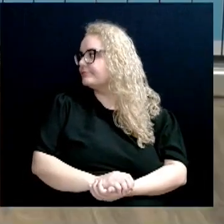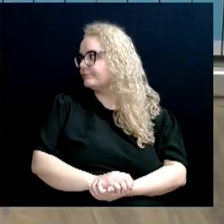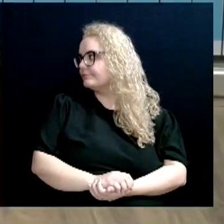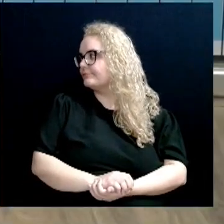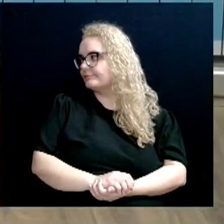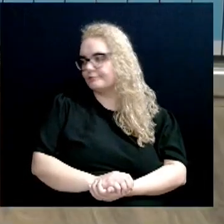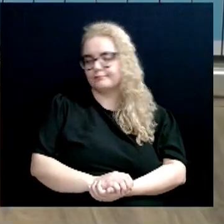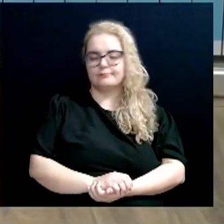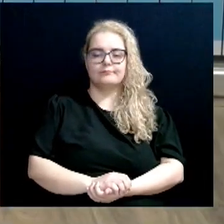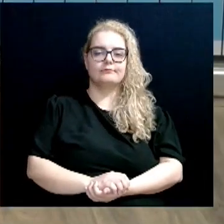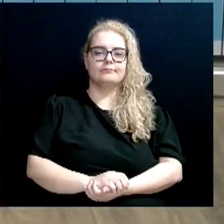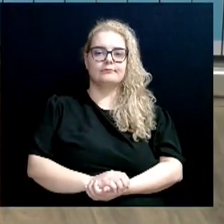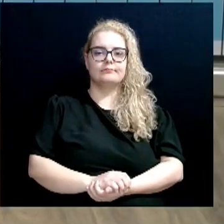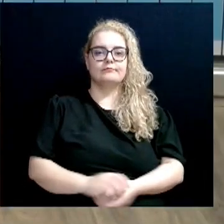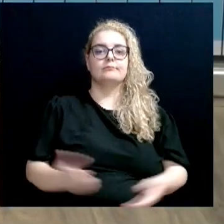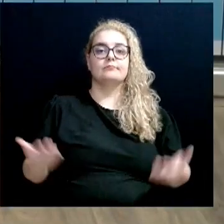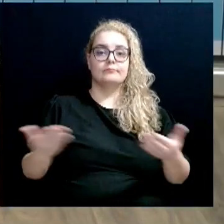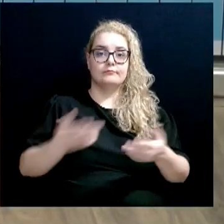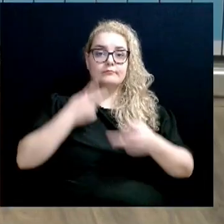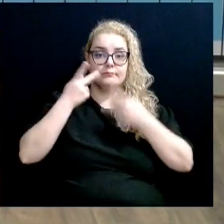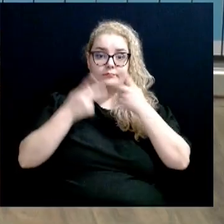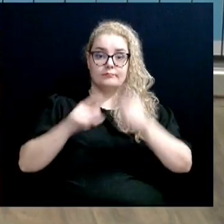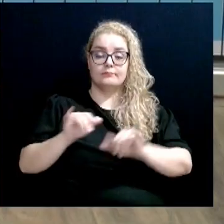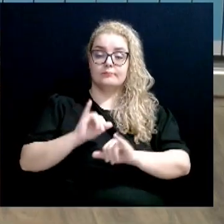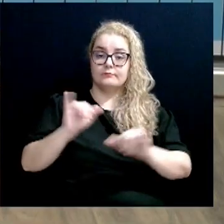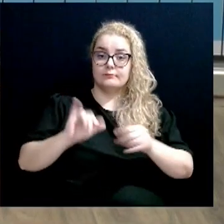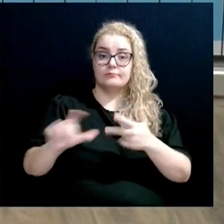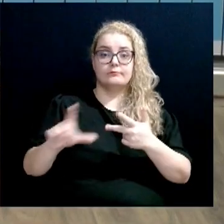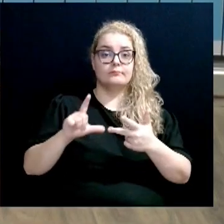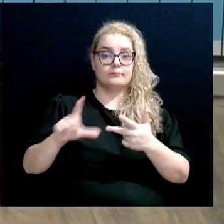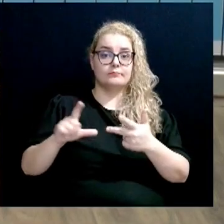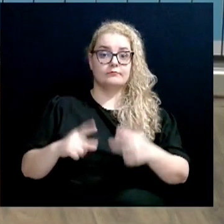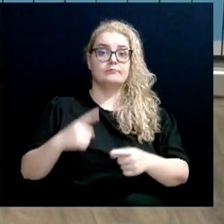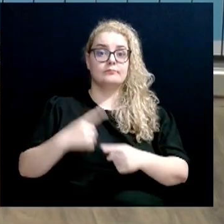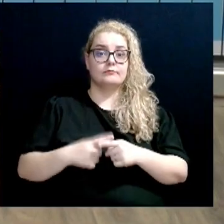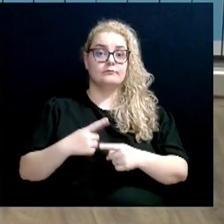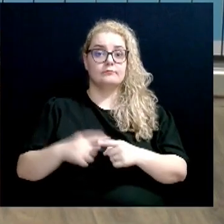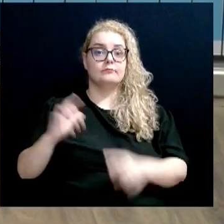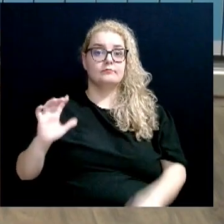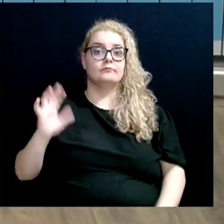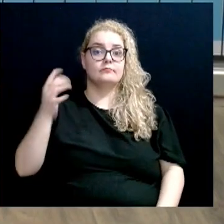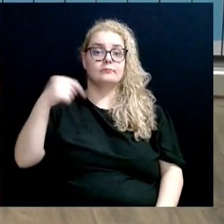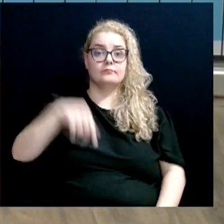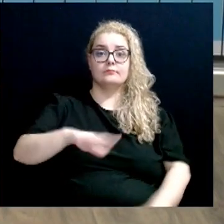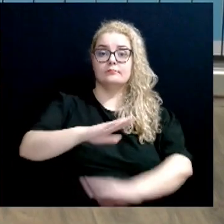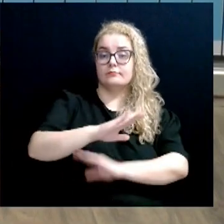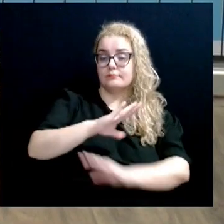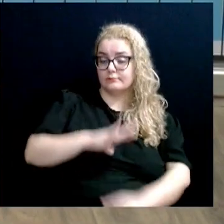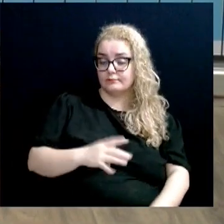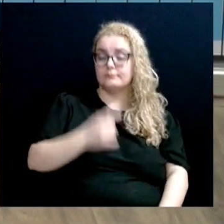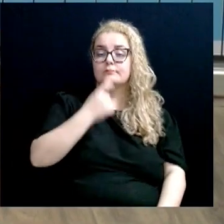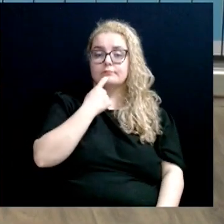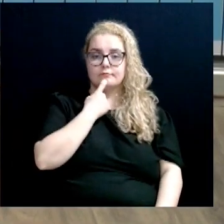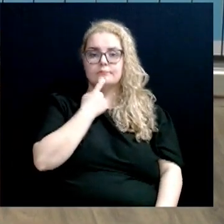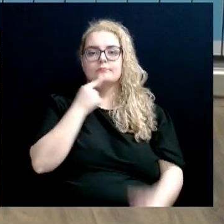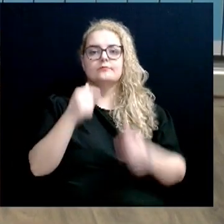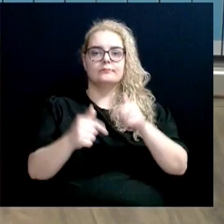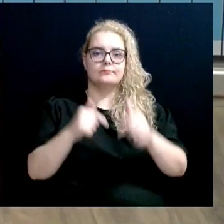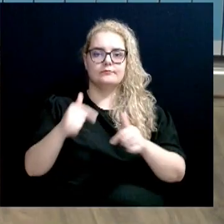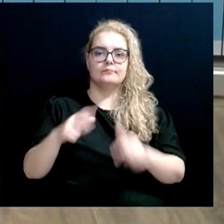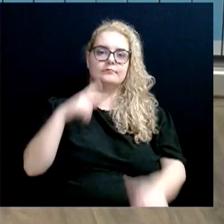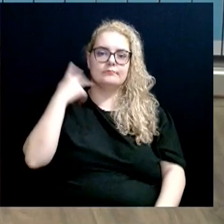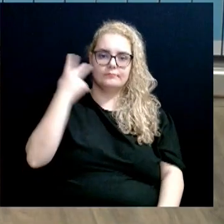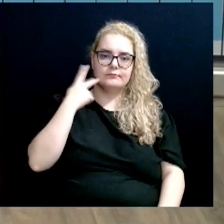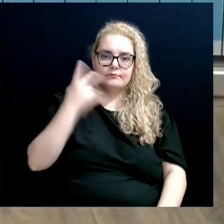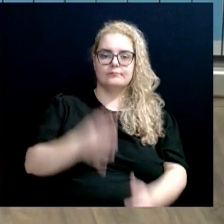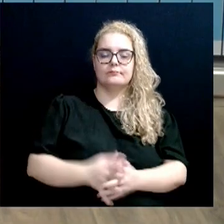Agora nós vamos falar das notícias do Legislativo, que acontece na Câmara Municipal de Campinas e o trabalho dos parlamentares. A